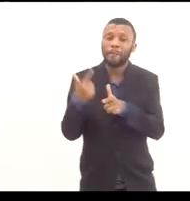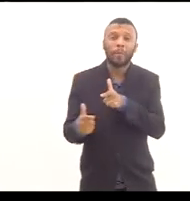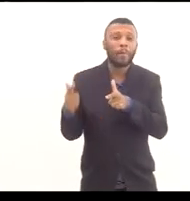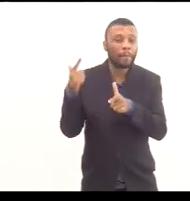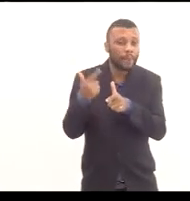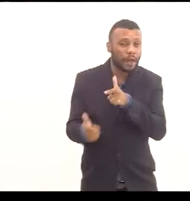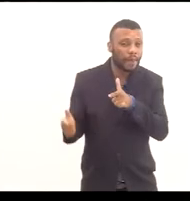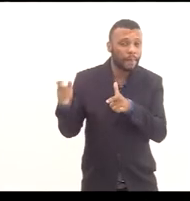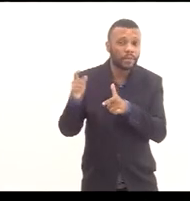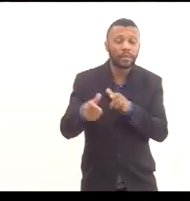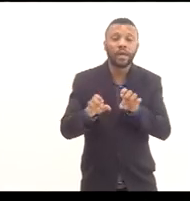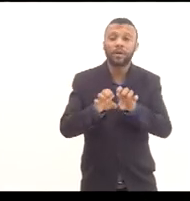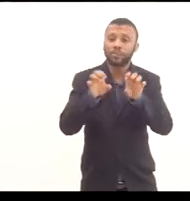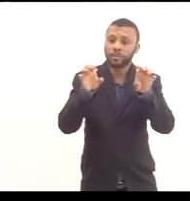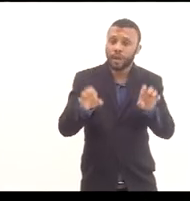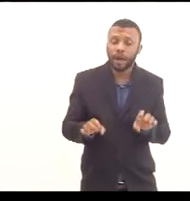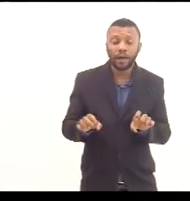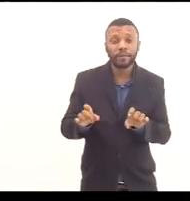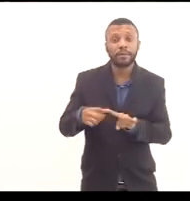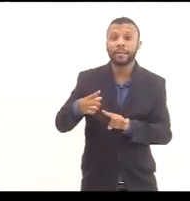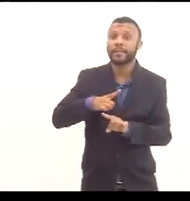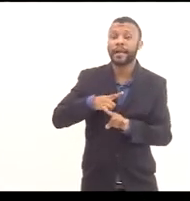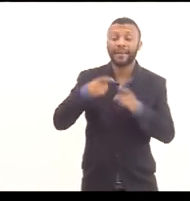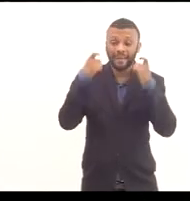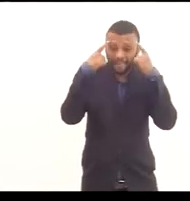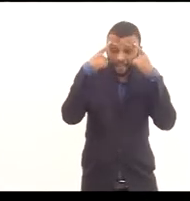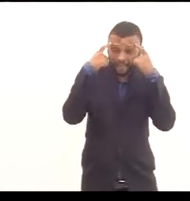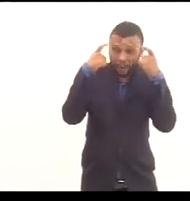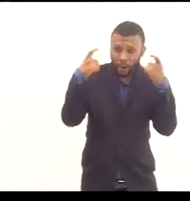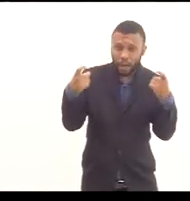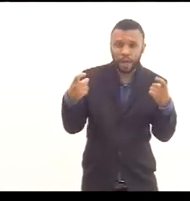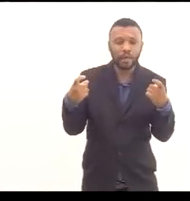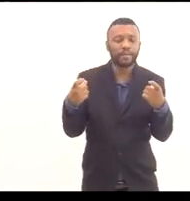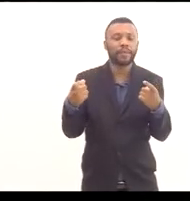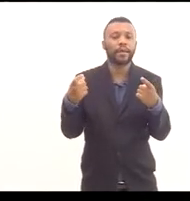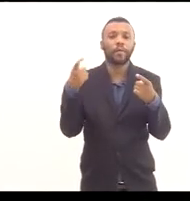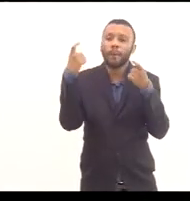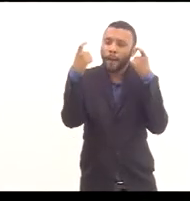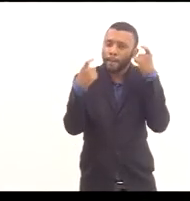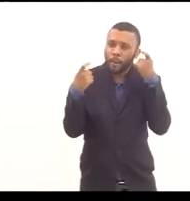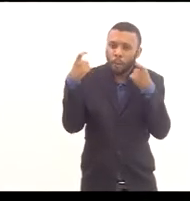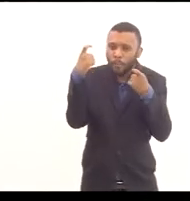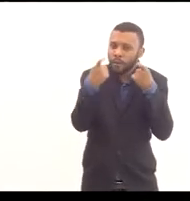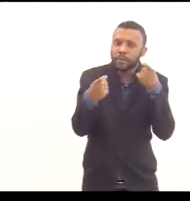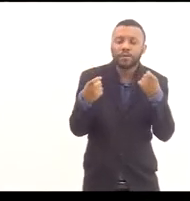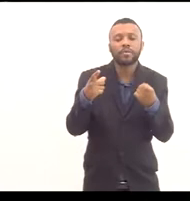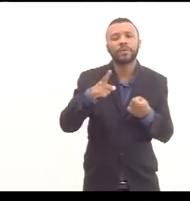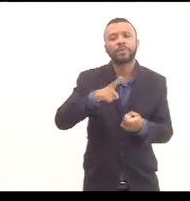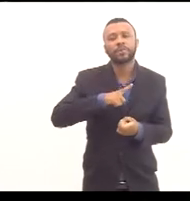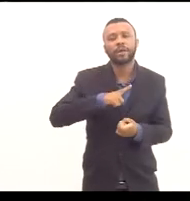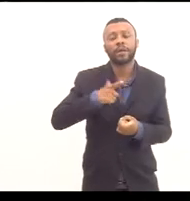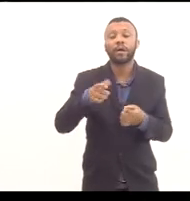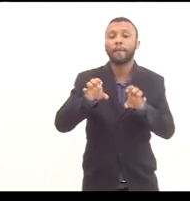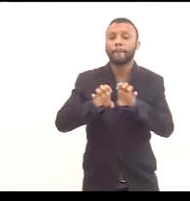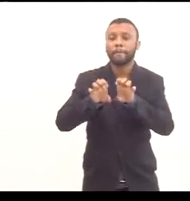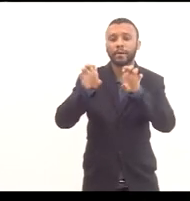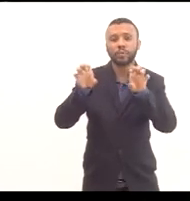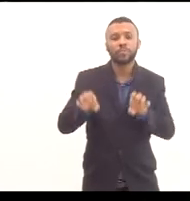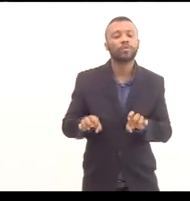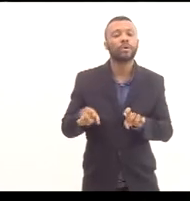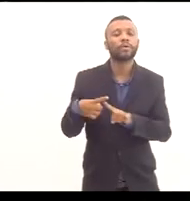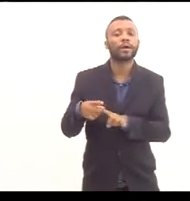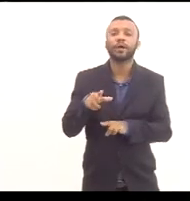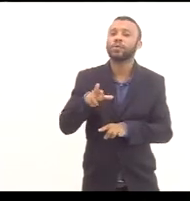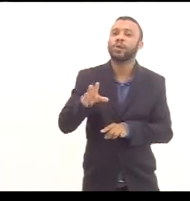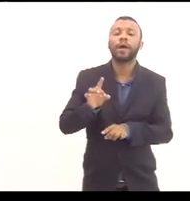ainda tem violência dentro deles e e também uma preocupação e que tenha também toda uma estrutura Porque